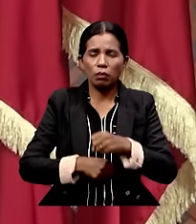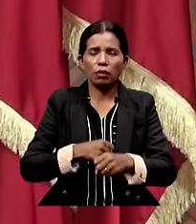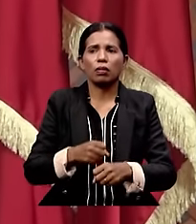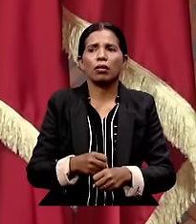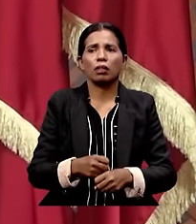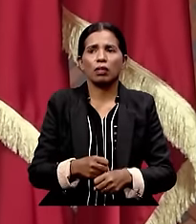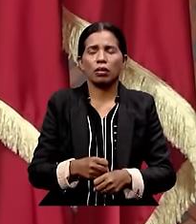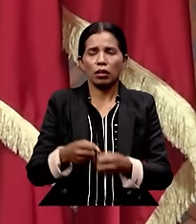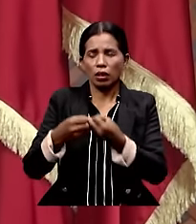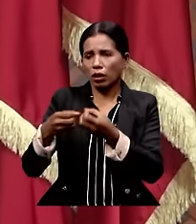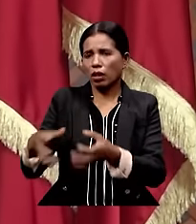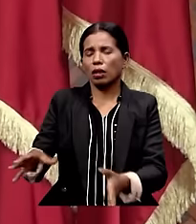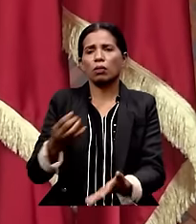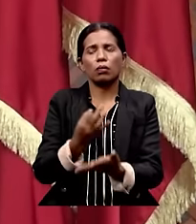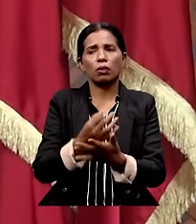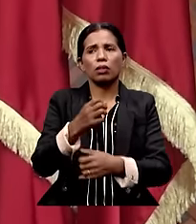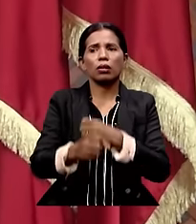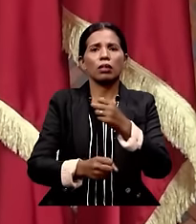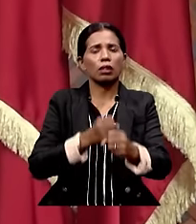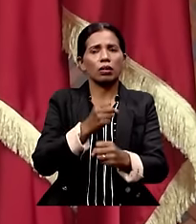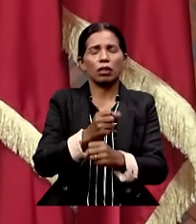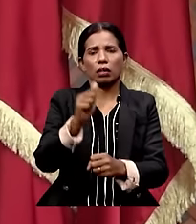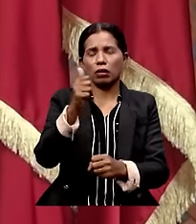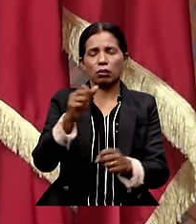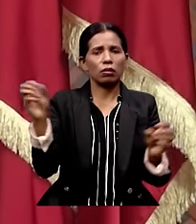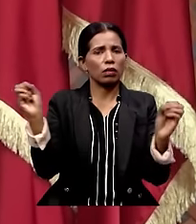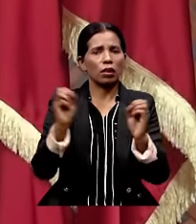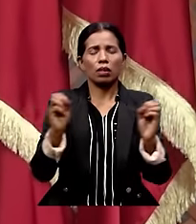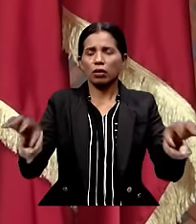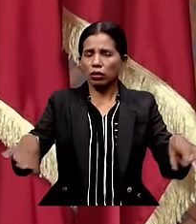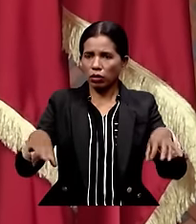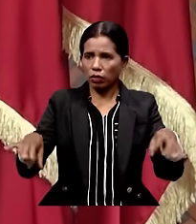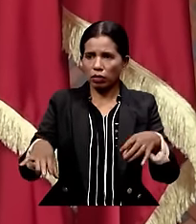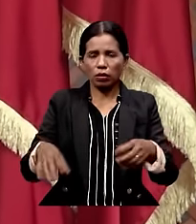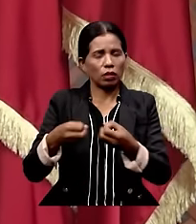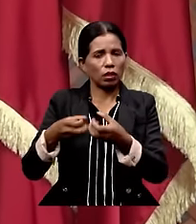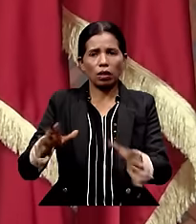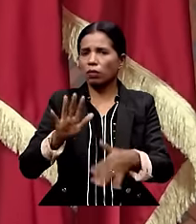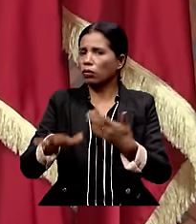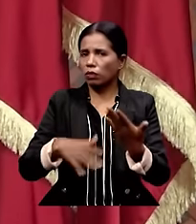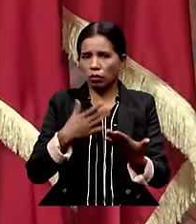lá com ossan, tina sanulo la serviço, lá com boa tototo,